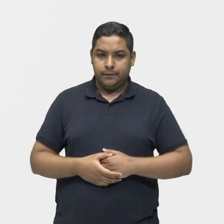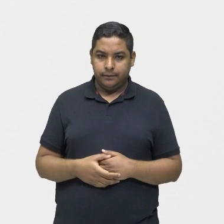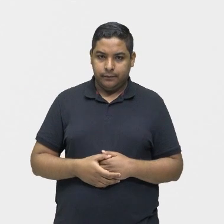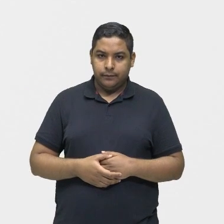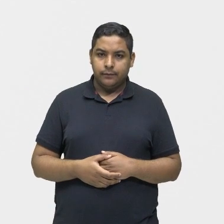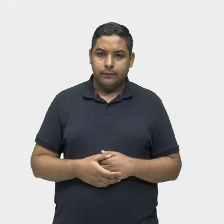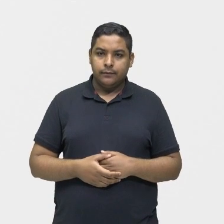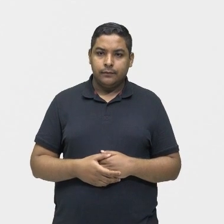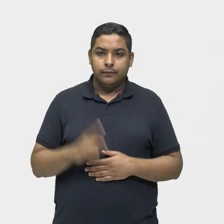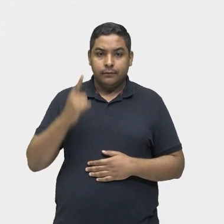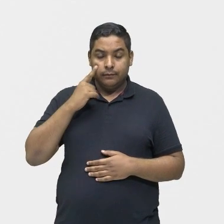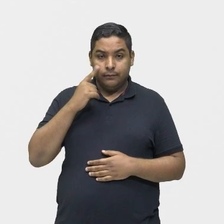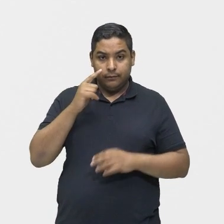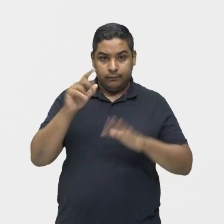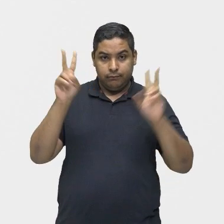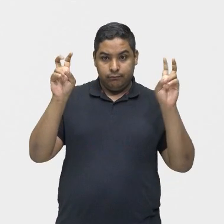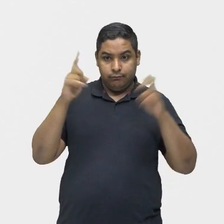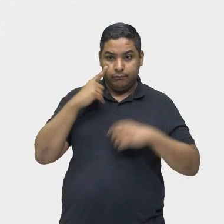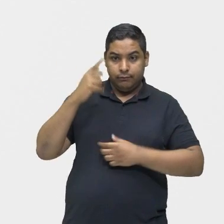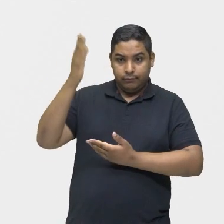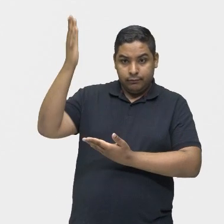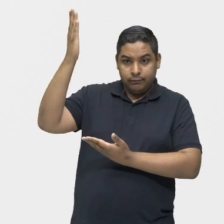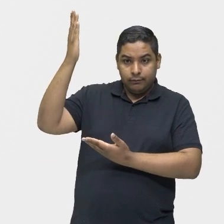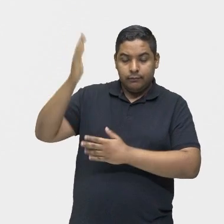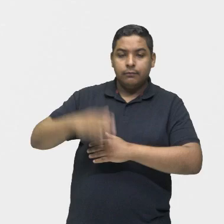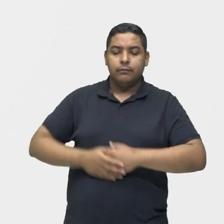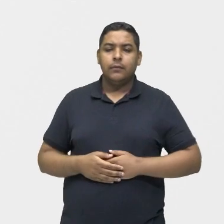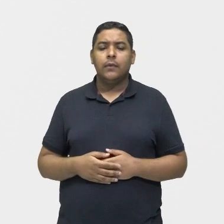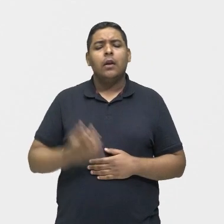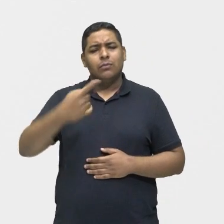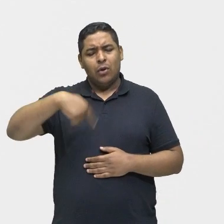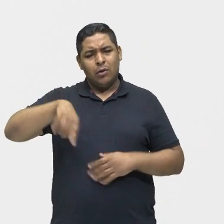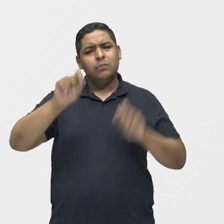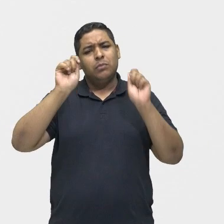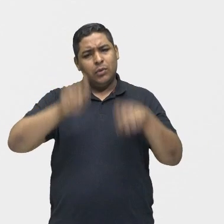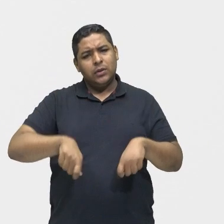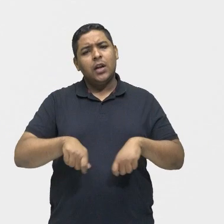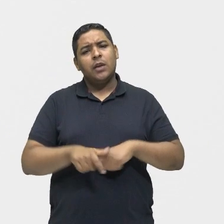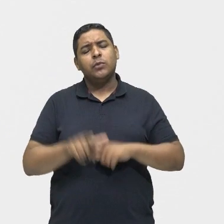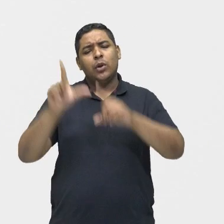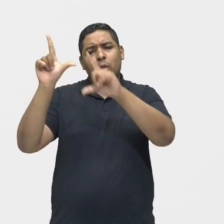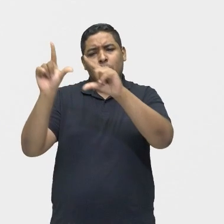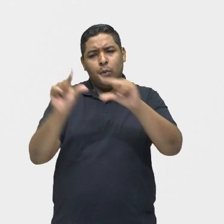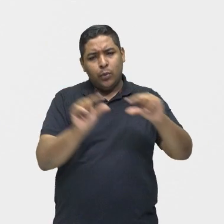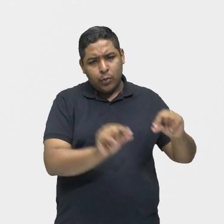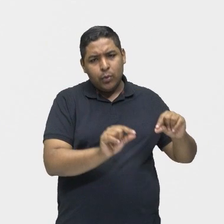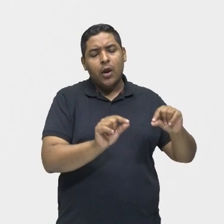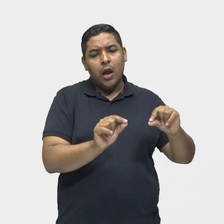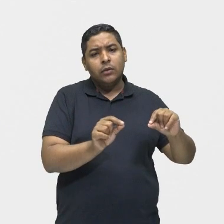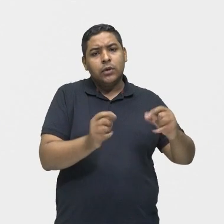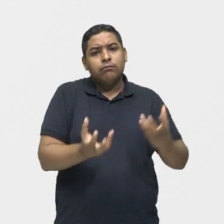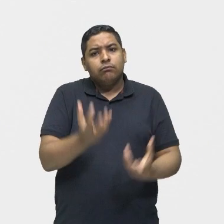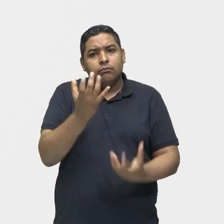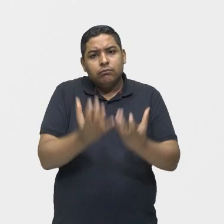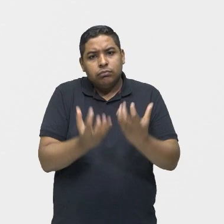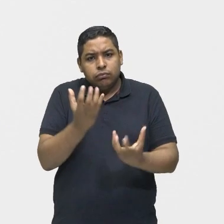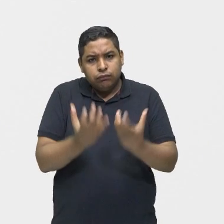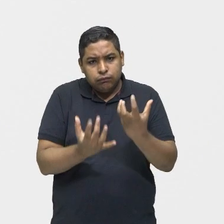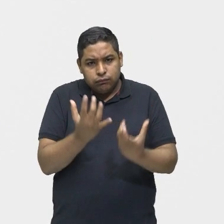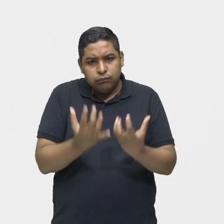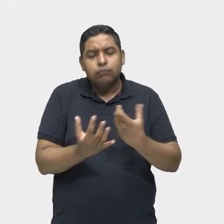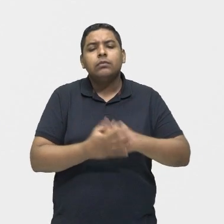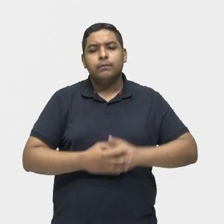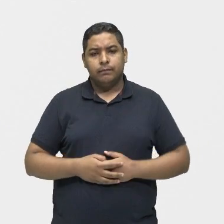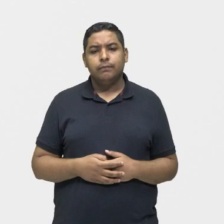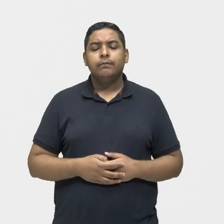could reduce the greenhouse effect. Nós poderíamos reduzir o efeito estufa, né? Daí,